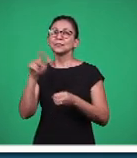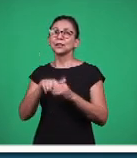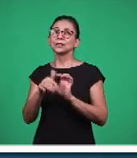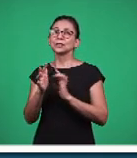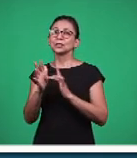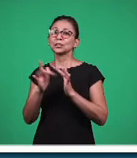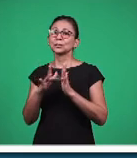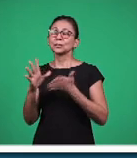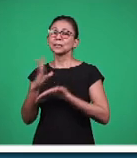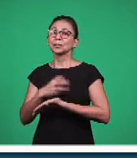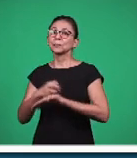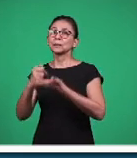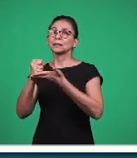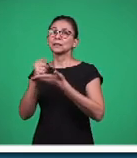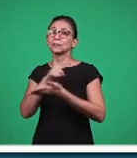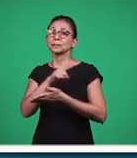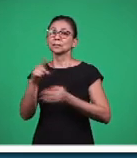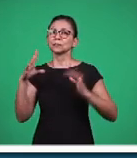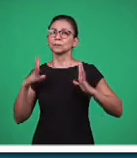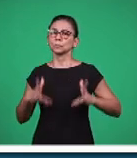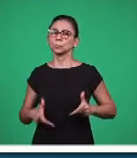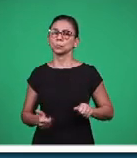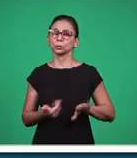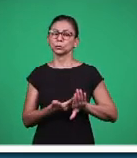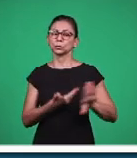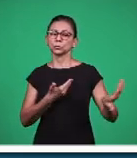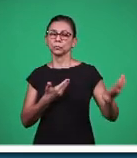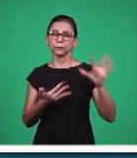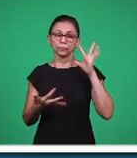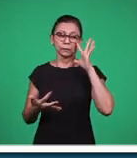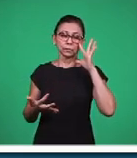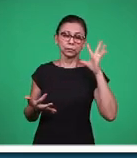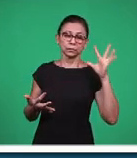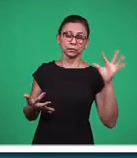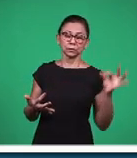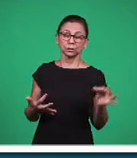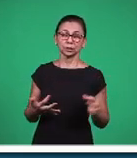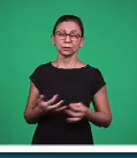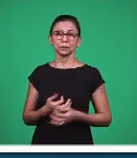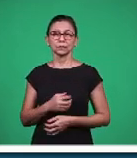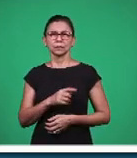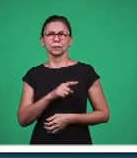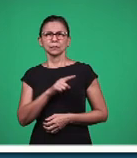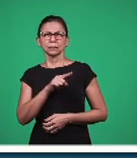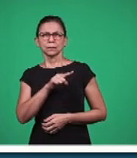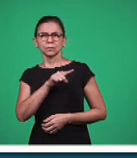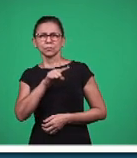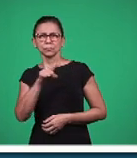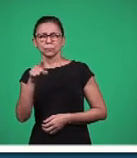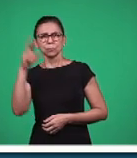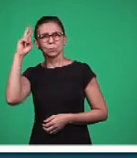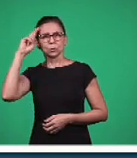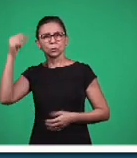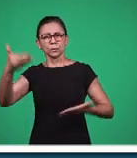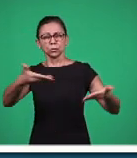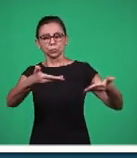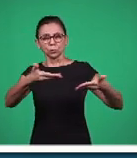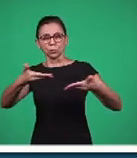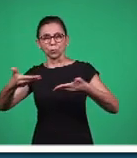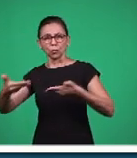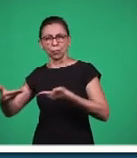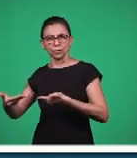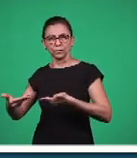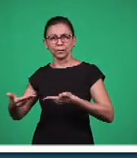Em verdade vos digo que quando se cingirá e vos fará sentar à mesa, e